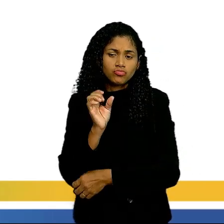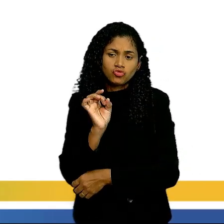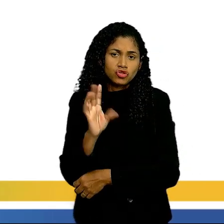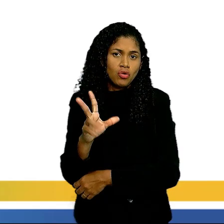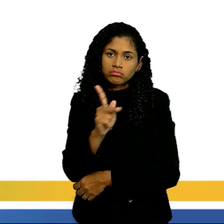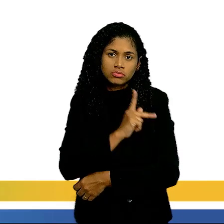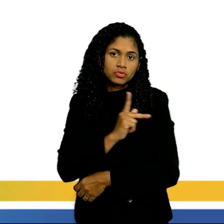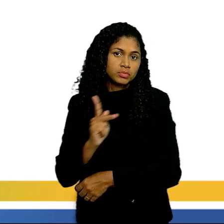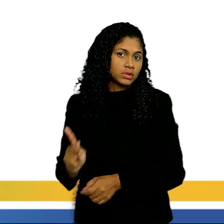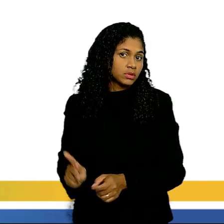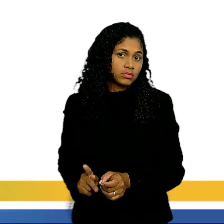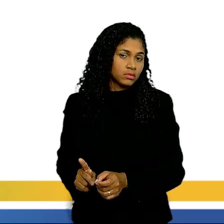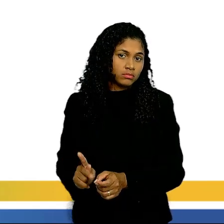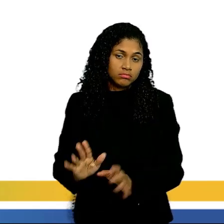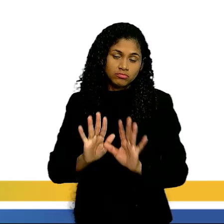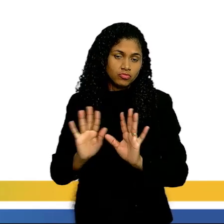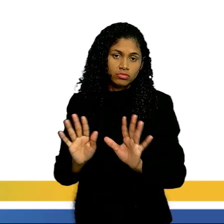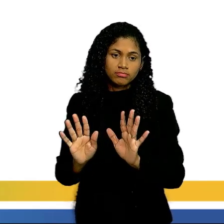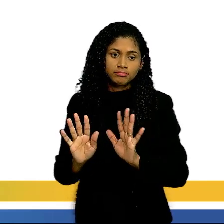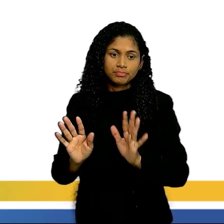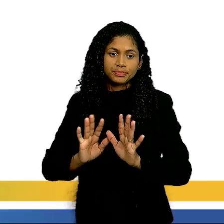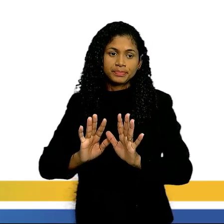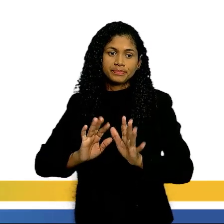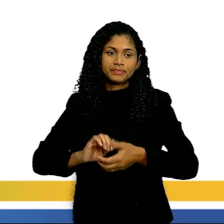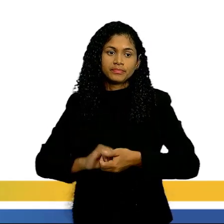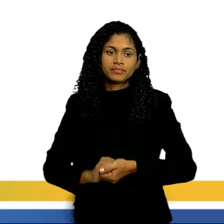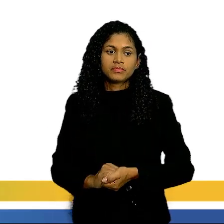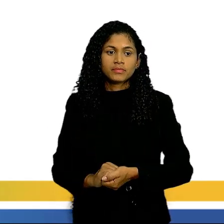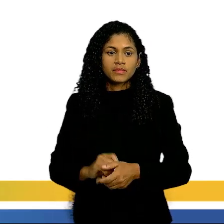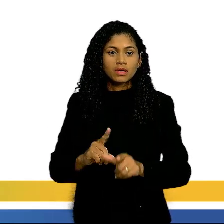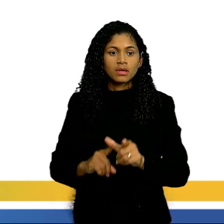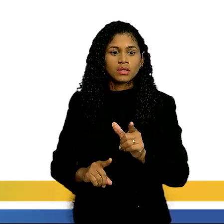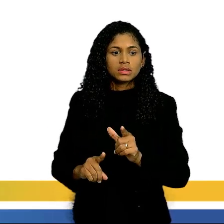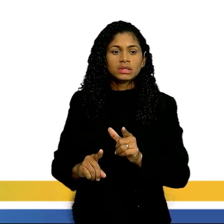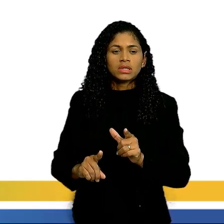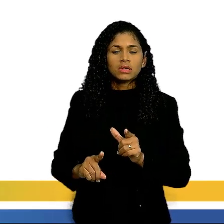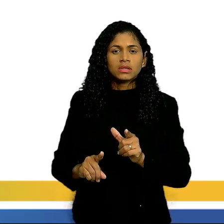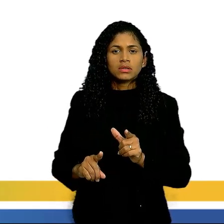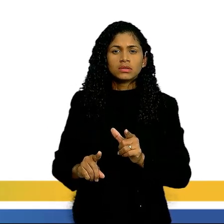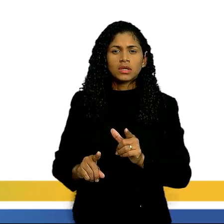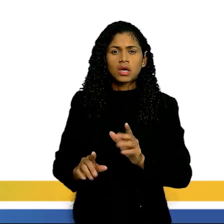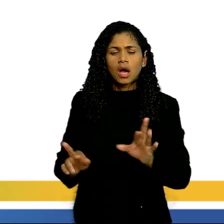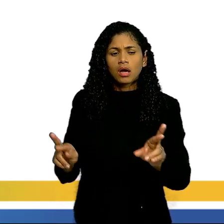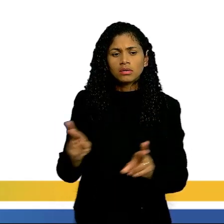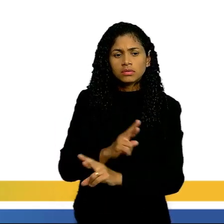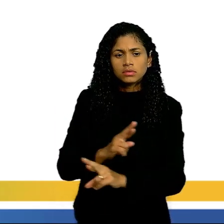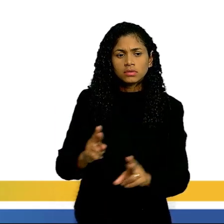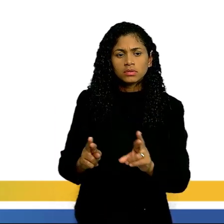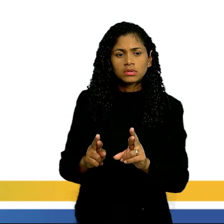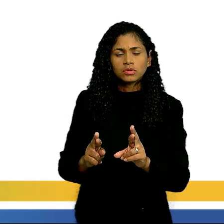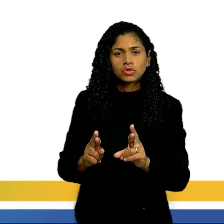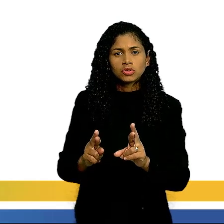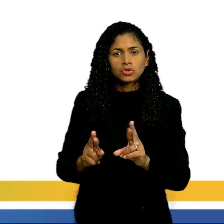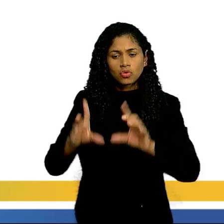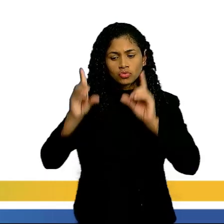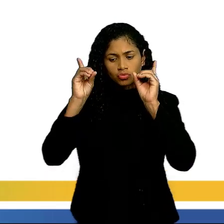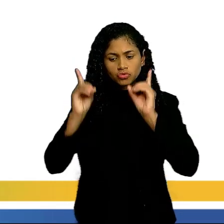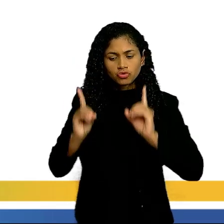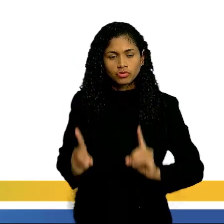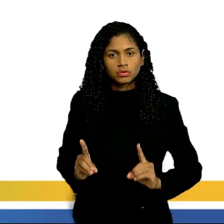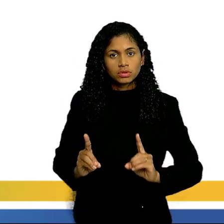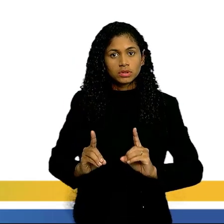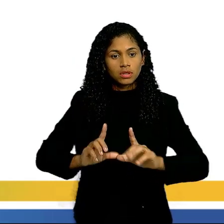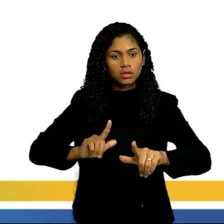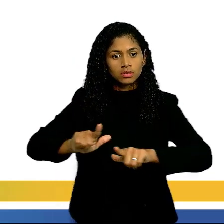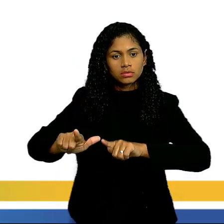de direitos trabalhistas à tutela do Estado. O que quer dizer isso? Quer dizer, né, que é o nosso